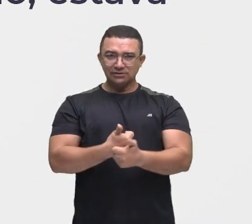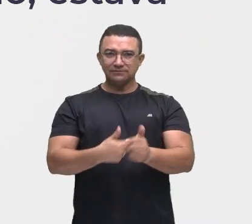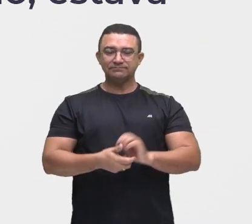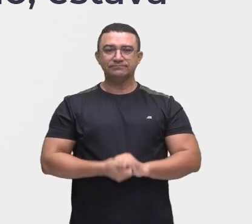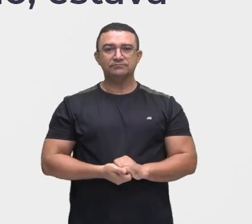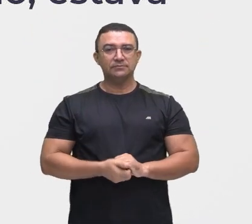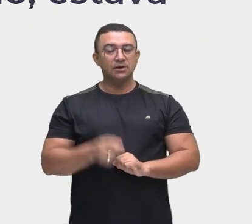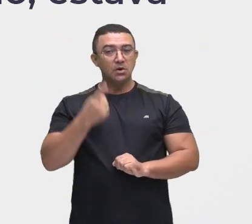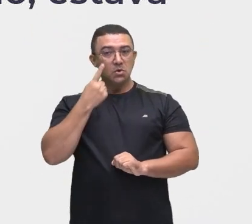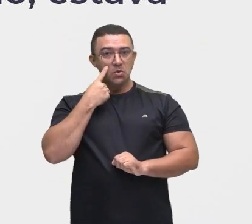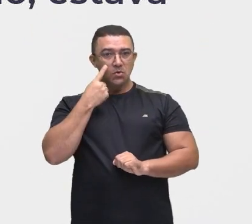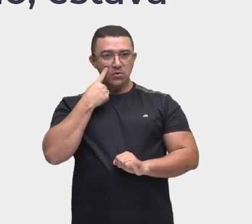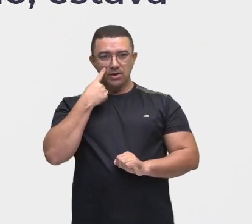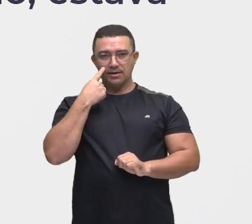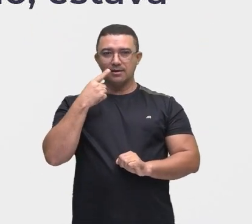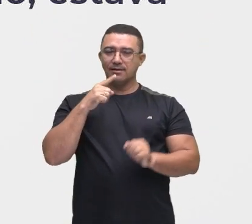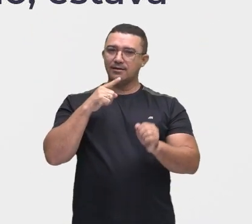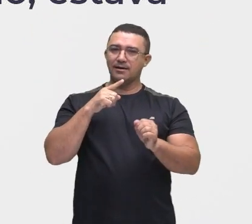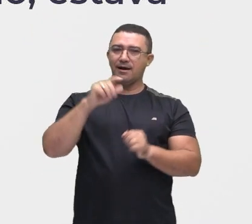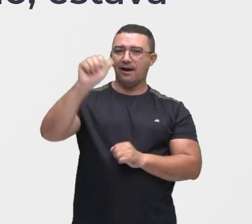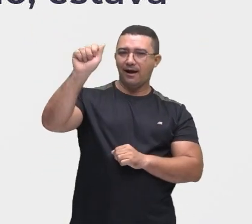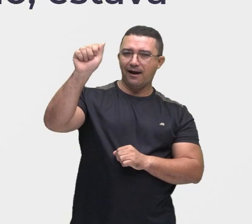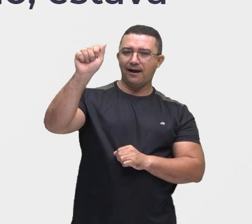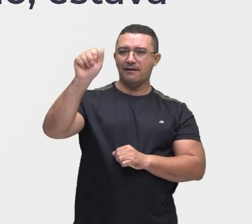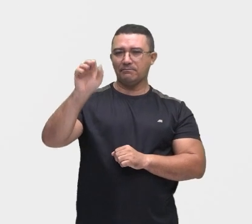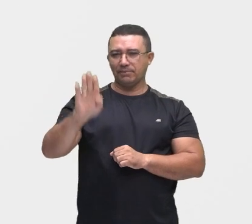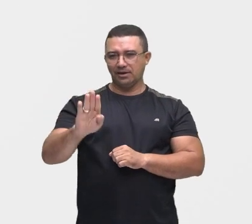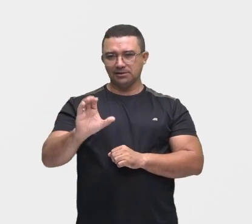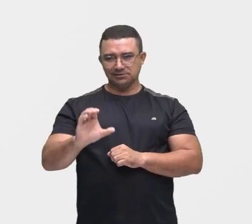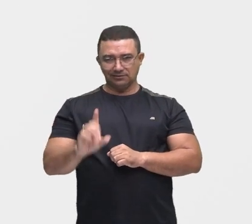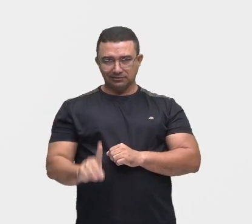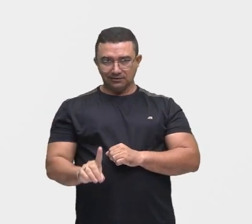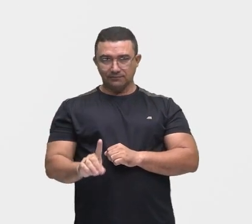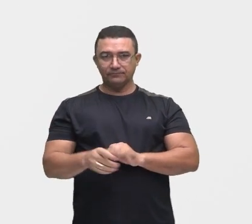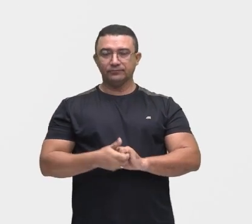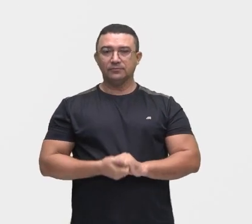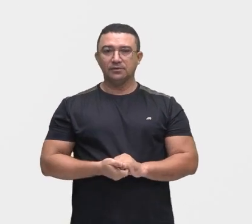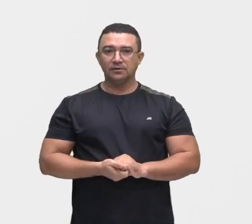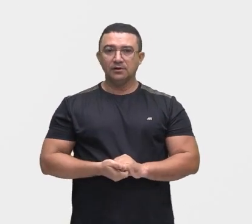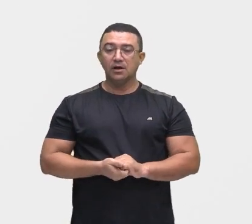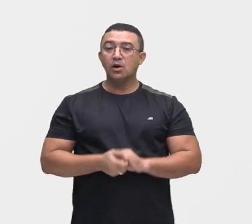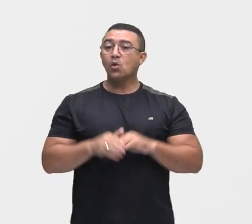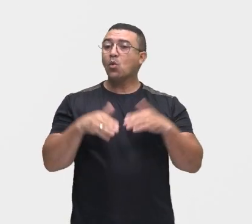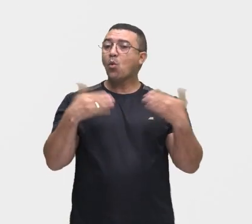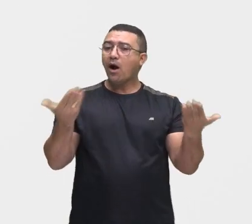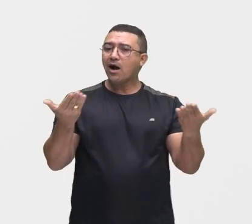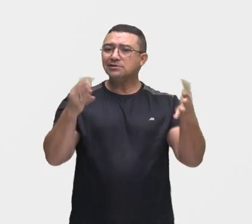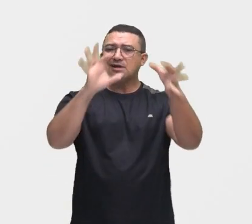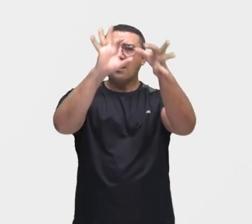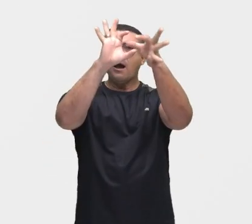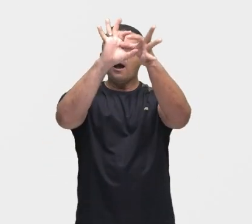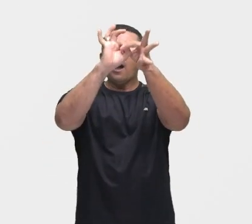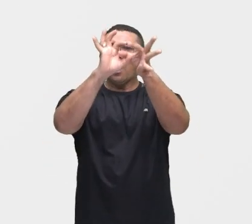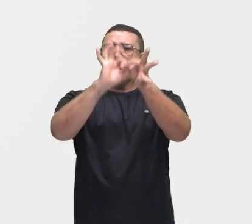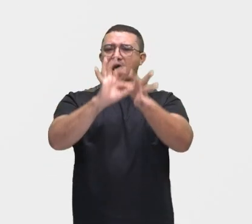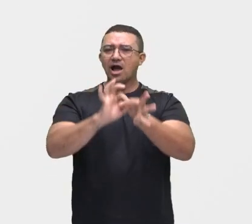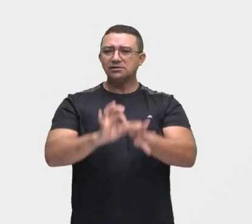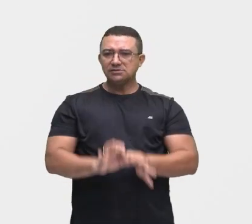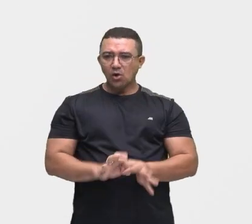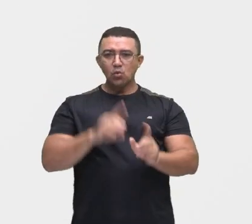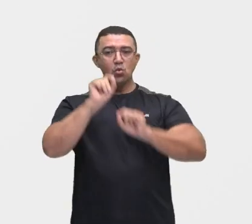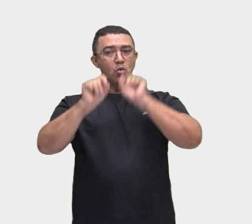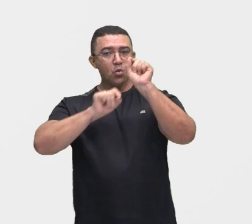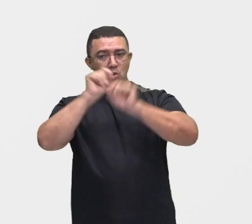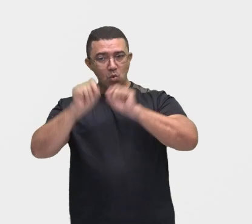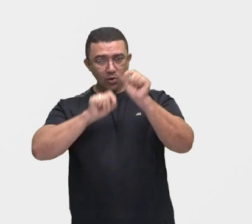na alternativa A, B, C e D quais se relacionam com esta primeira aí. Havia